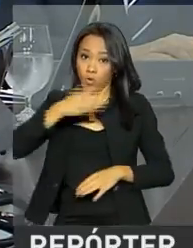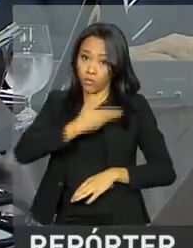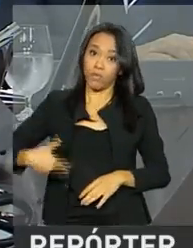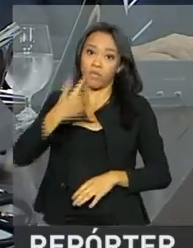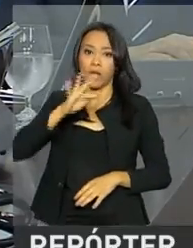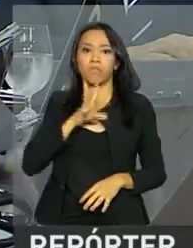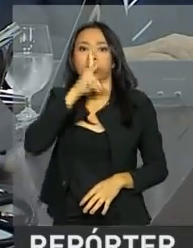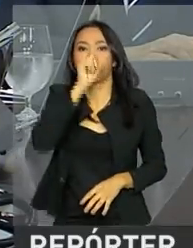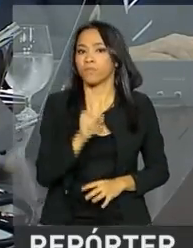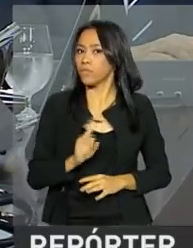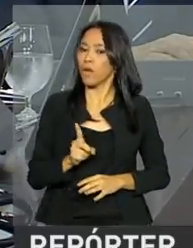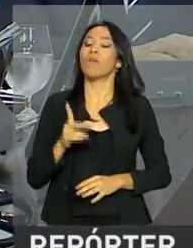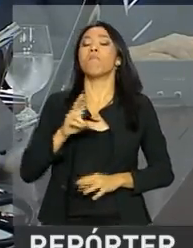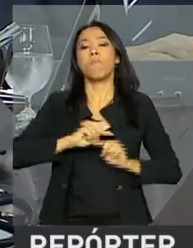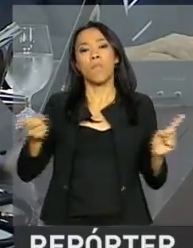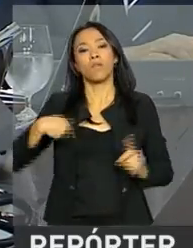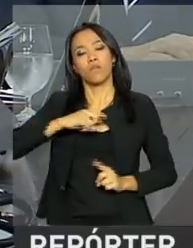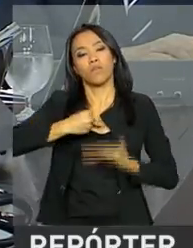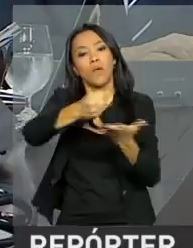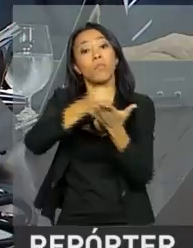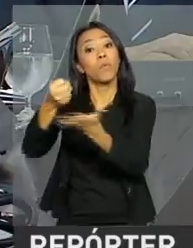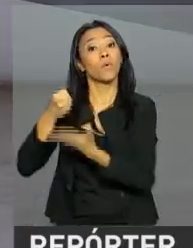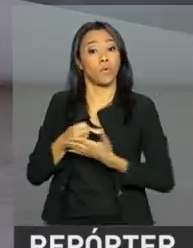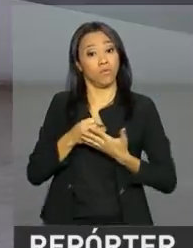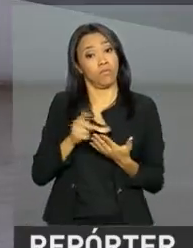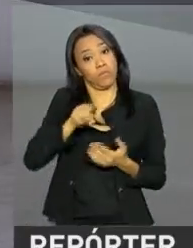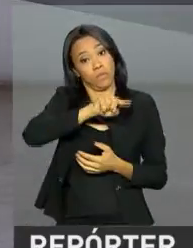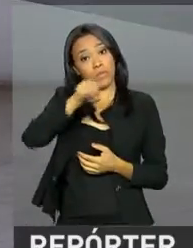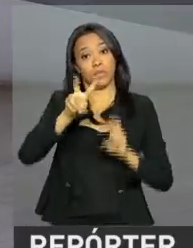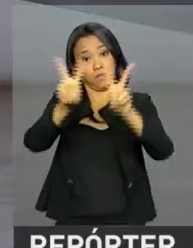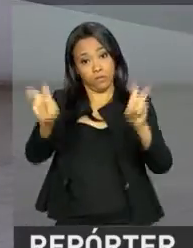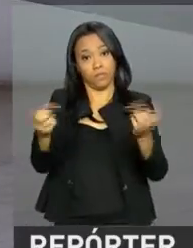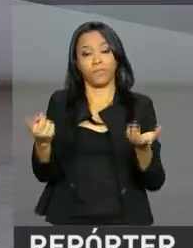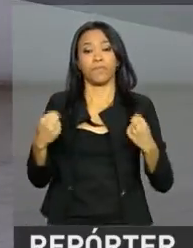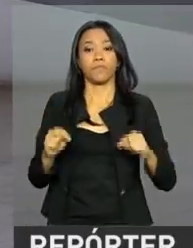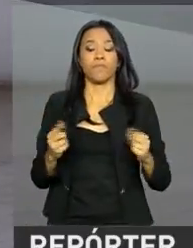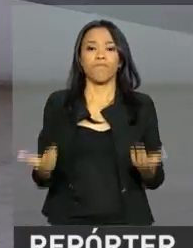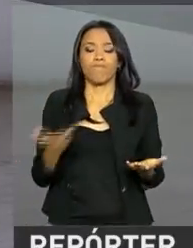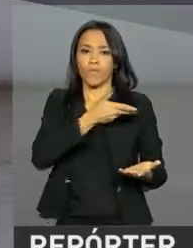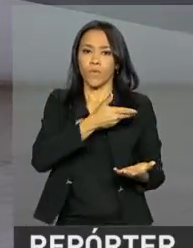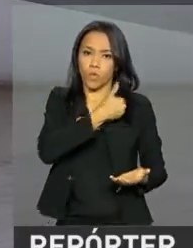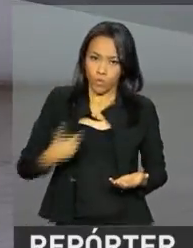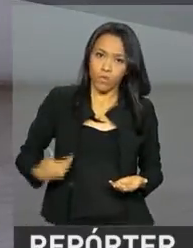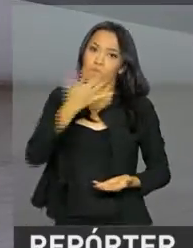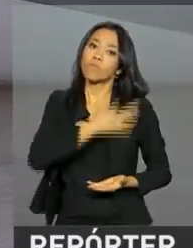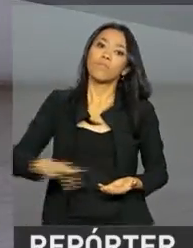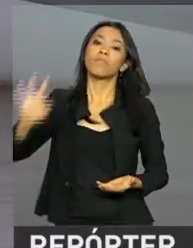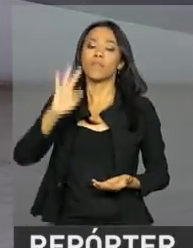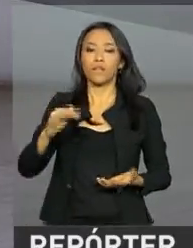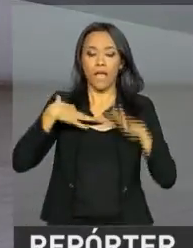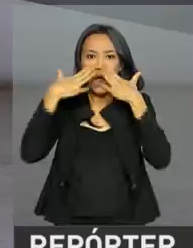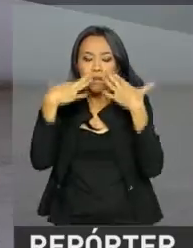com auxílio federal em todas essas questões o governo federal tem dado atenção ao sistema